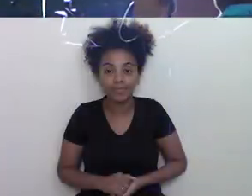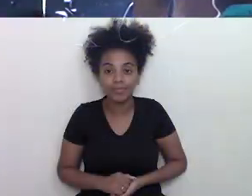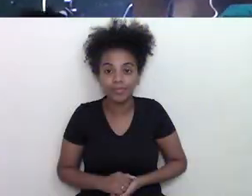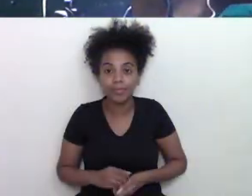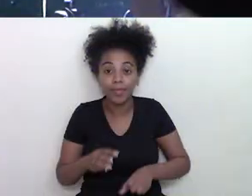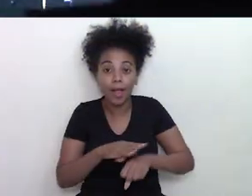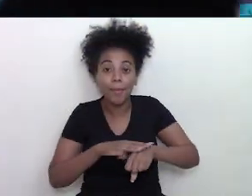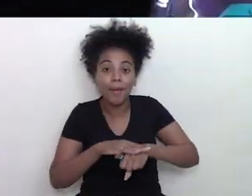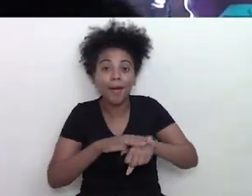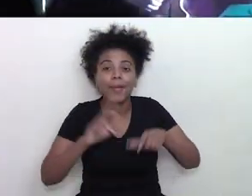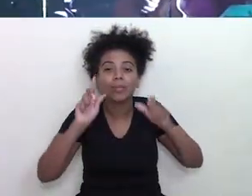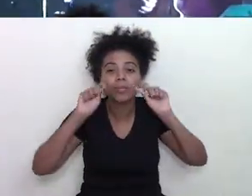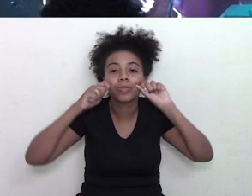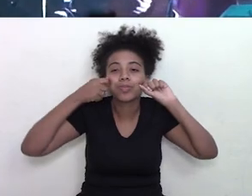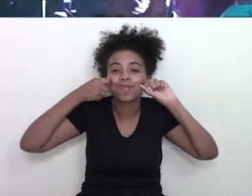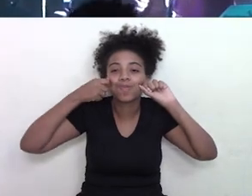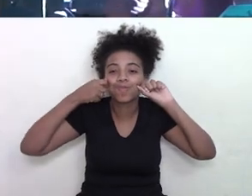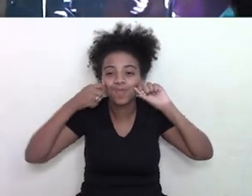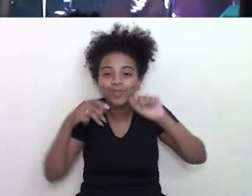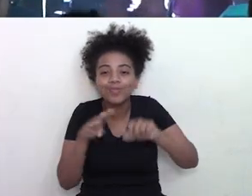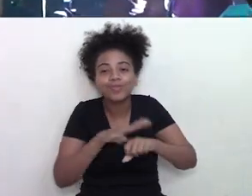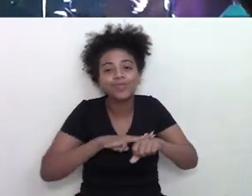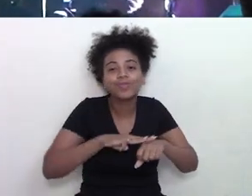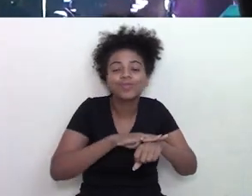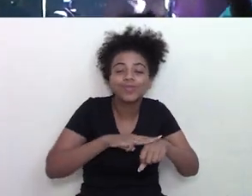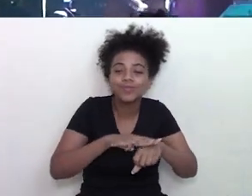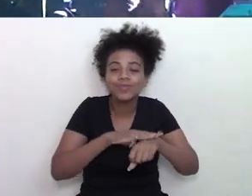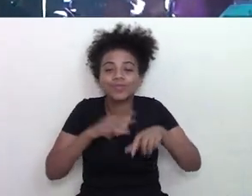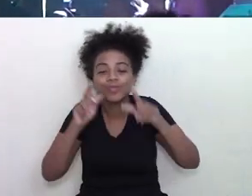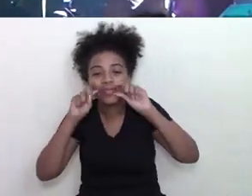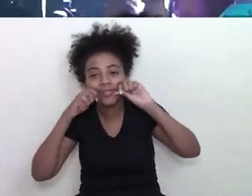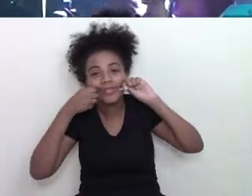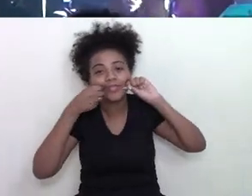Marrom bombom, marrom bombom.